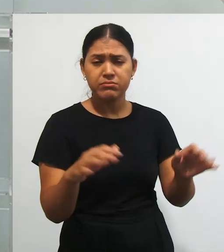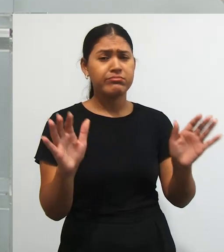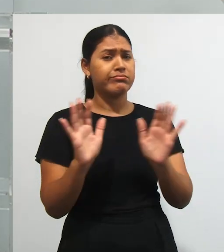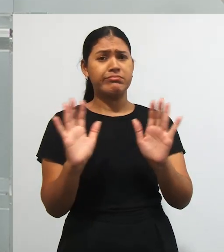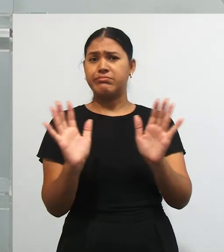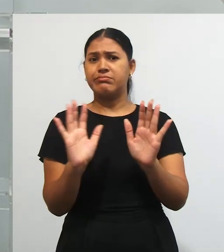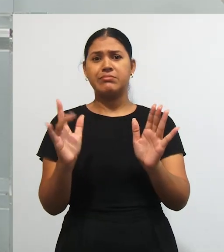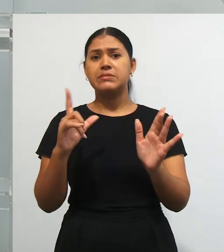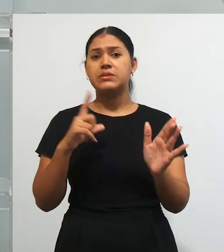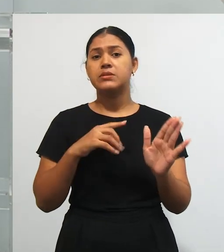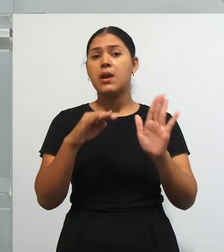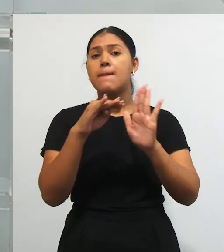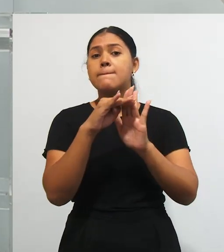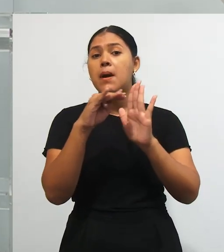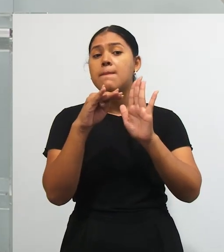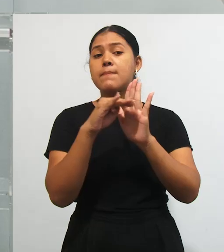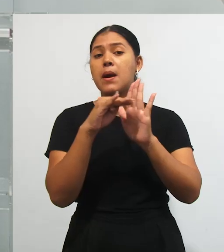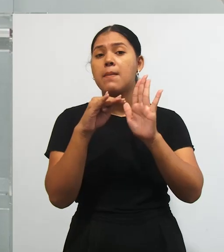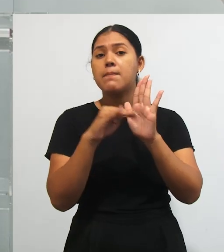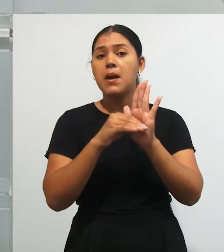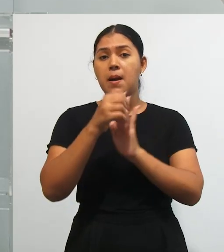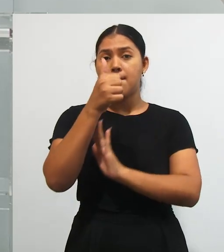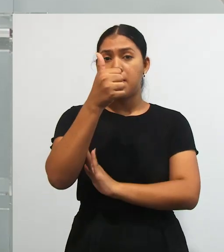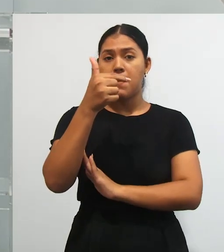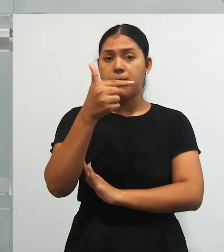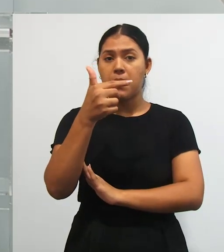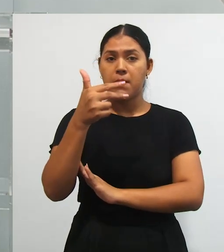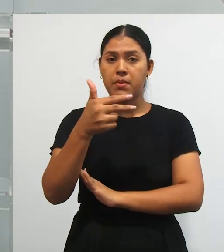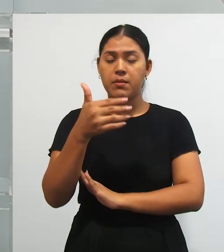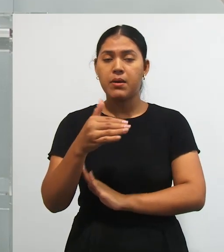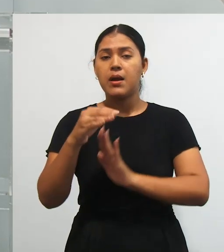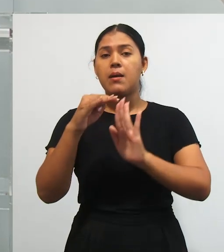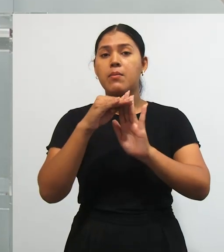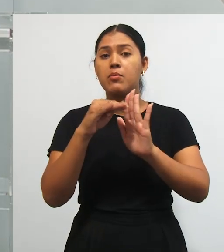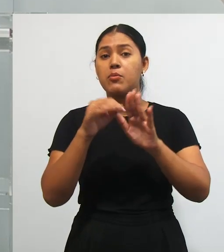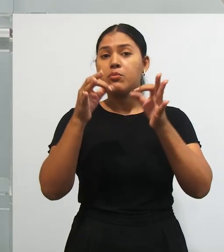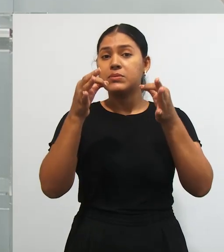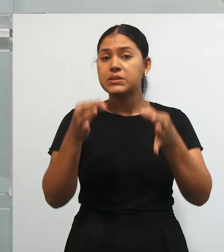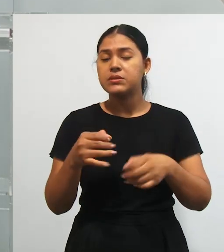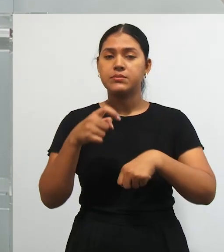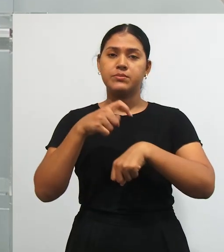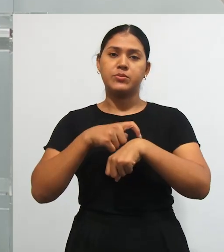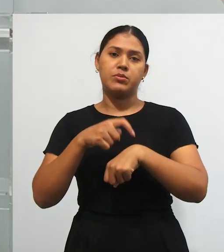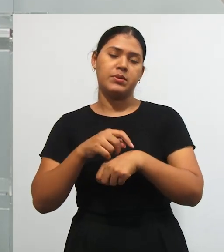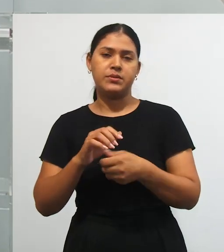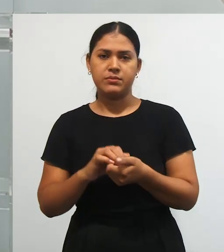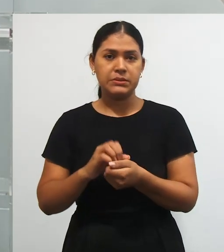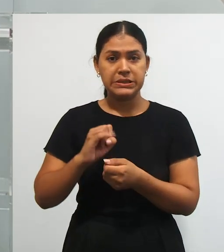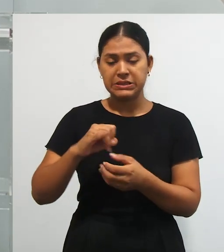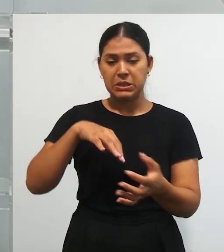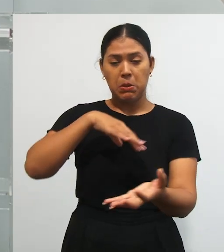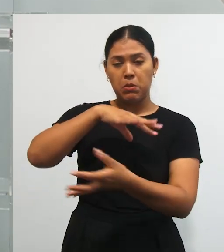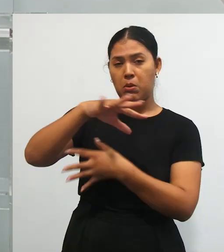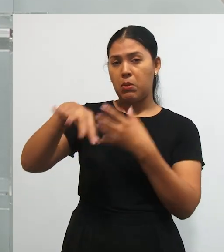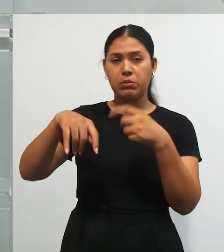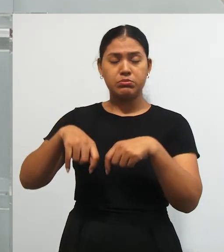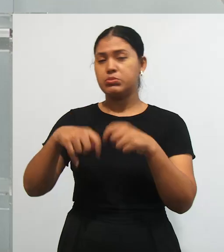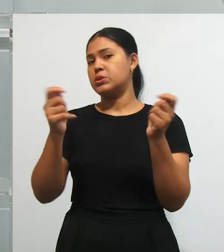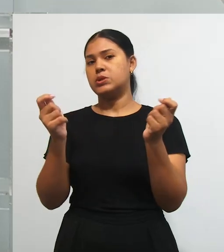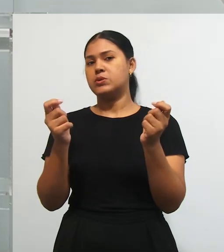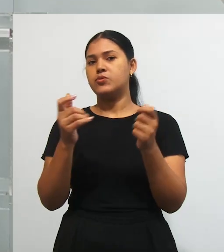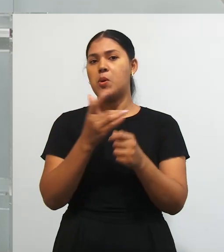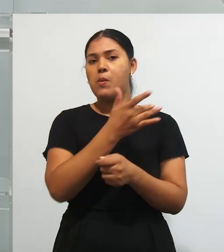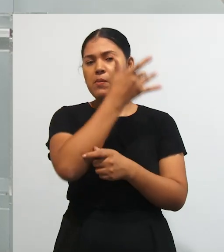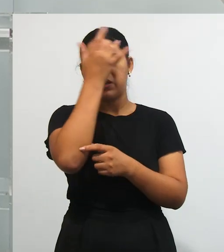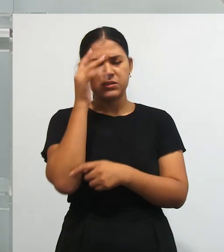passo a passo, não é possível você utilizar, não é possível você inspirar outra pessoa a fazer. Porque não está claro